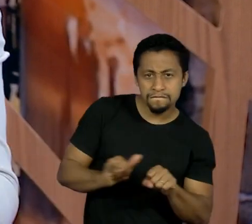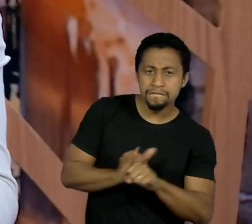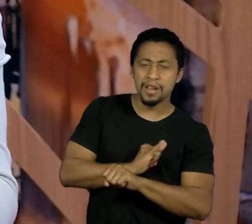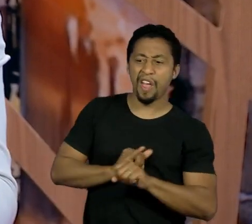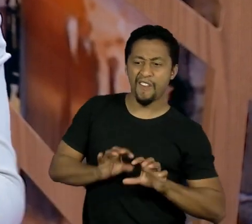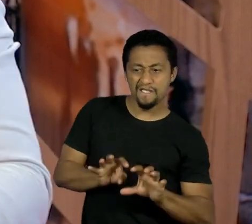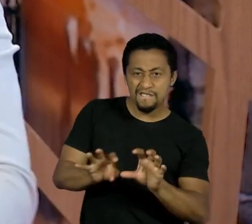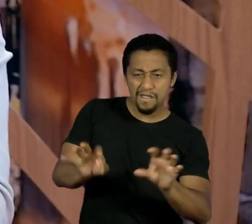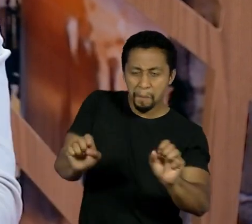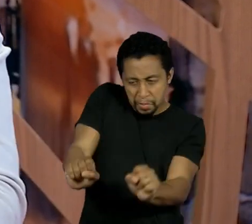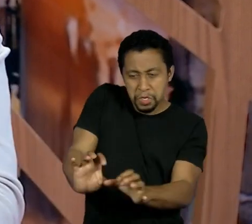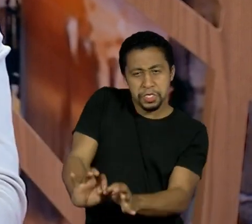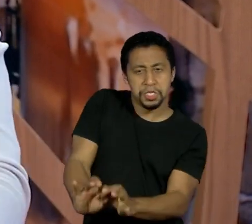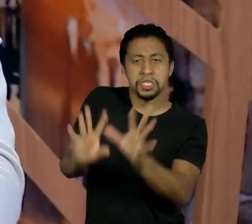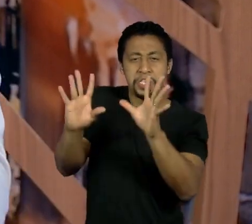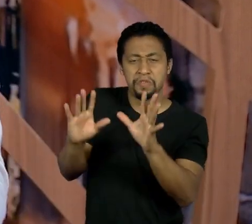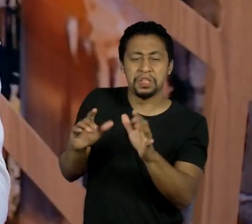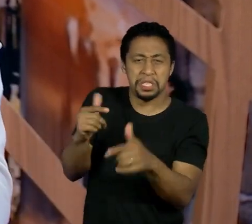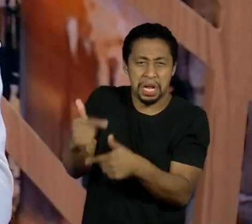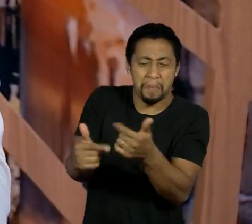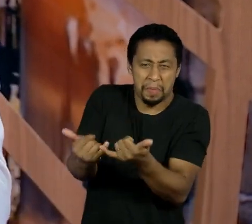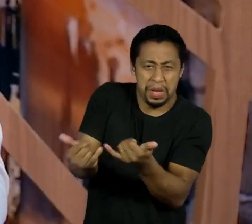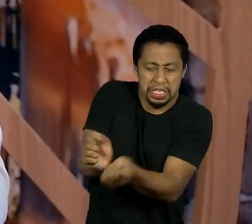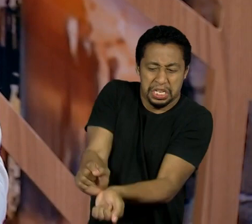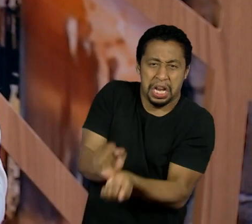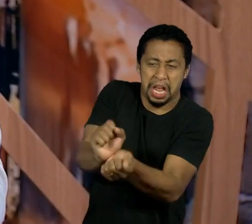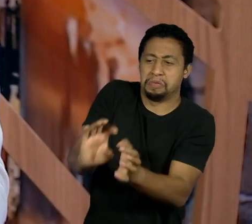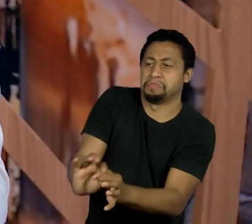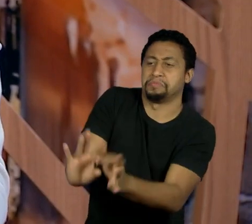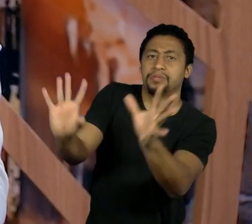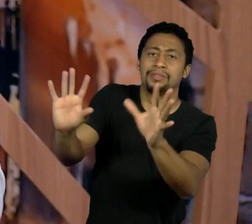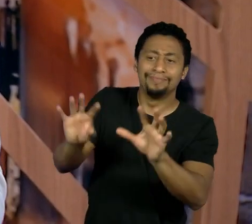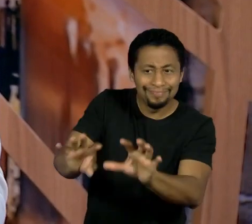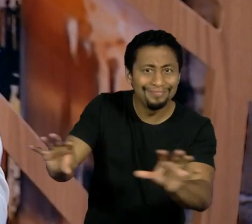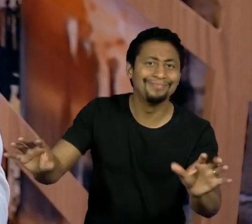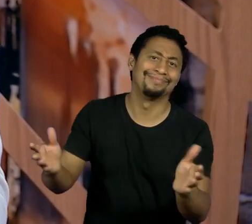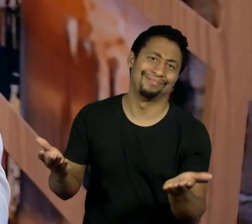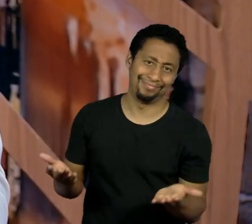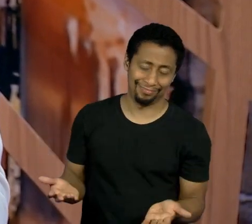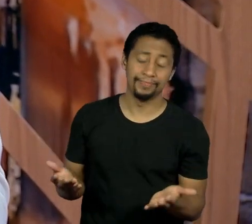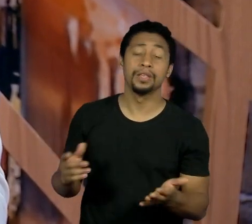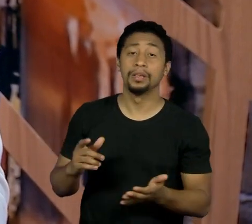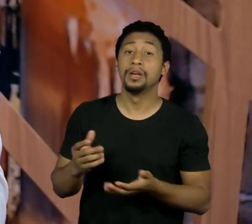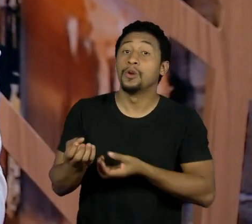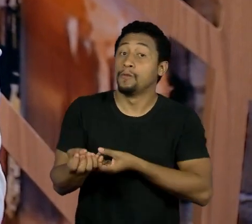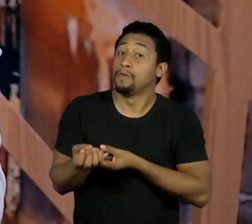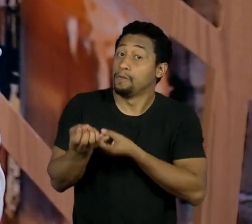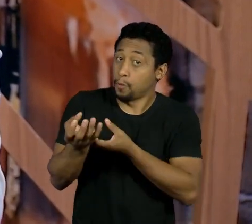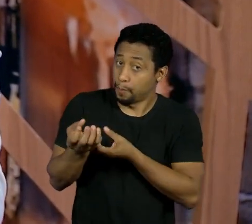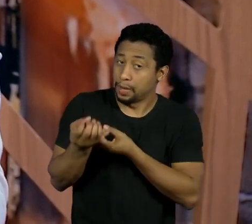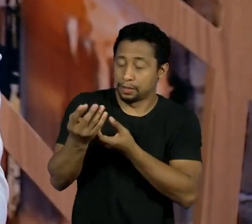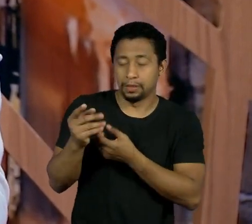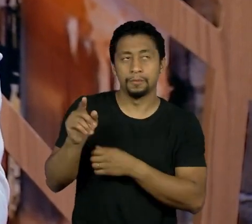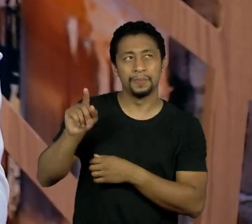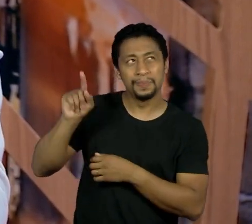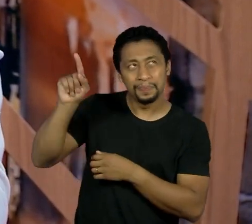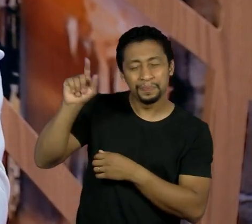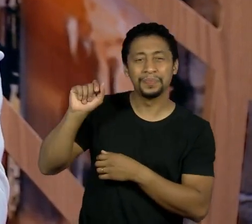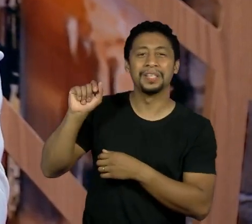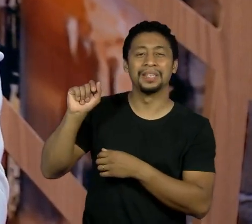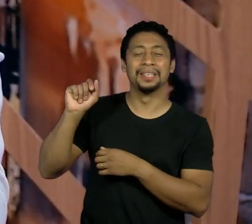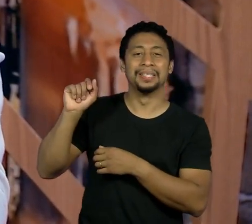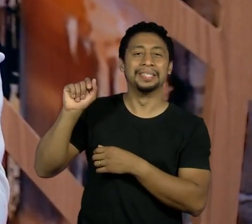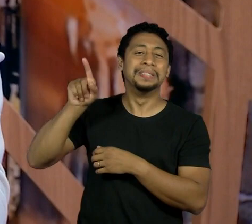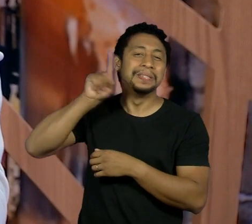que nós temos hoje. Percebe? Nós temos dados das Nações Unidas que mostram que em 2017